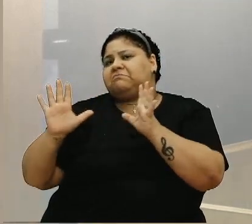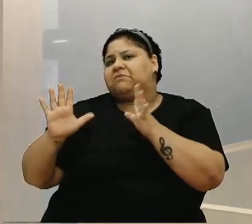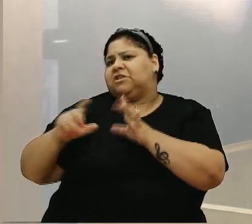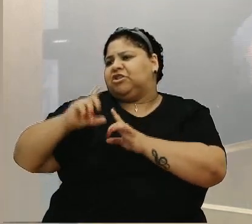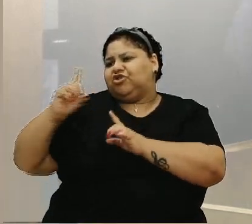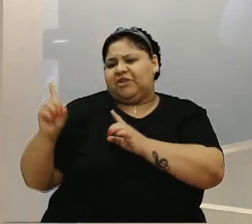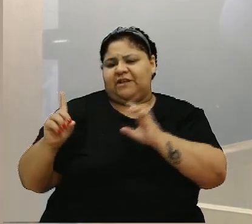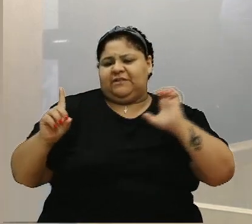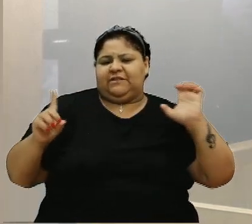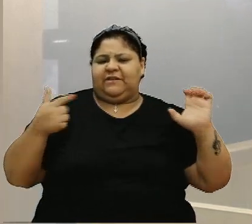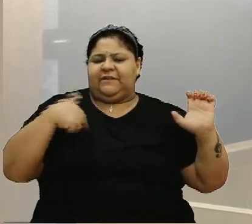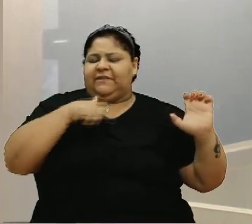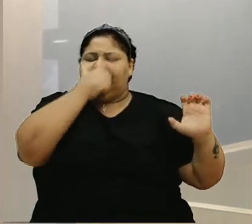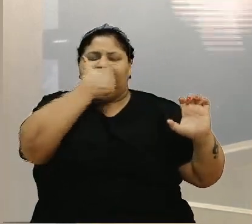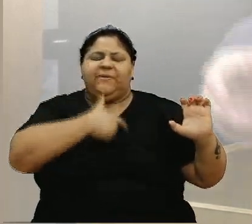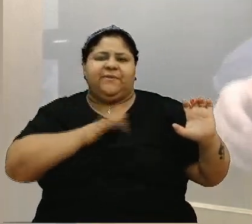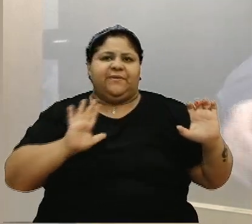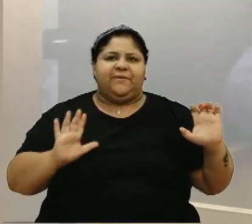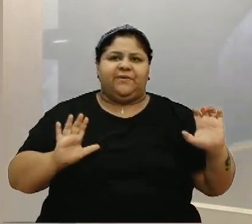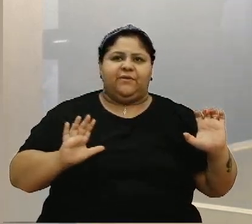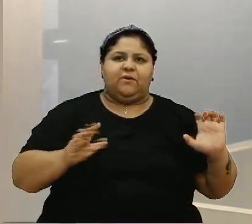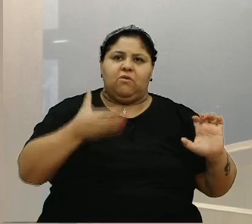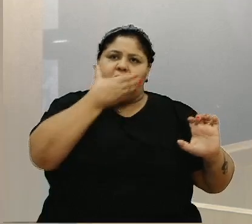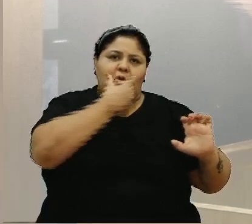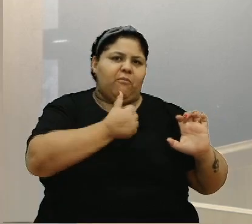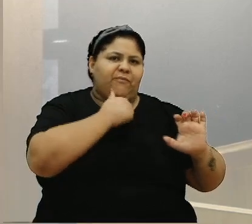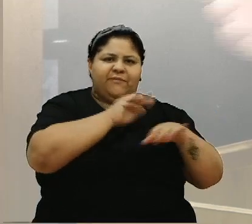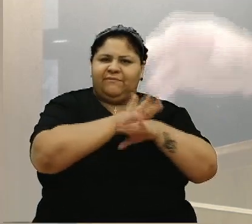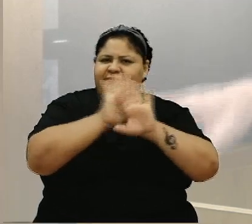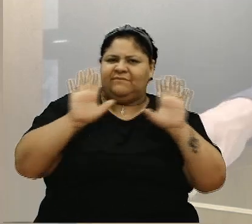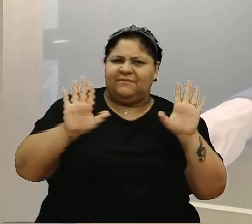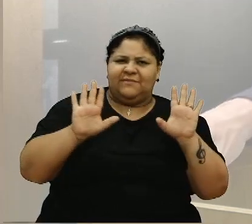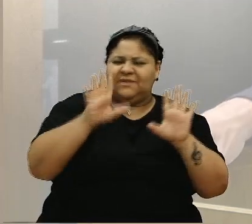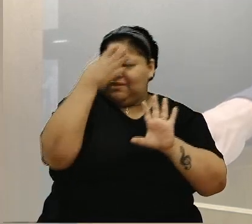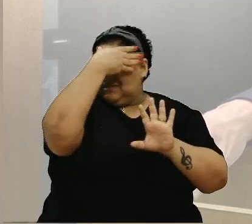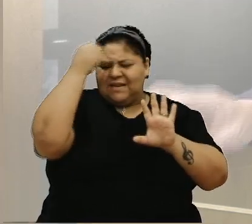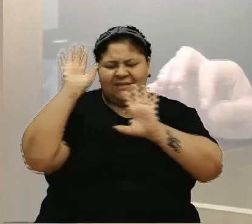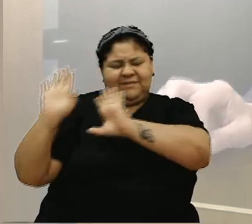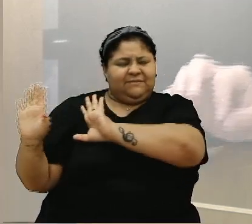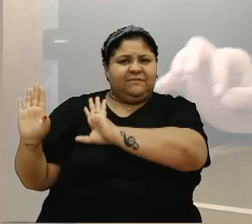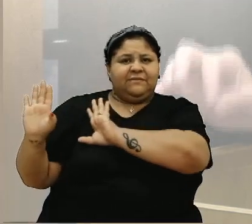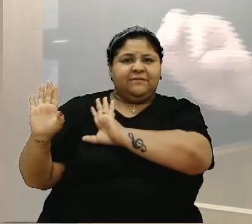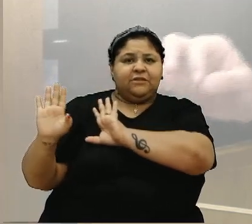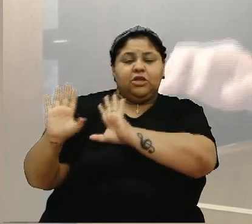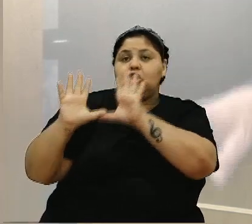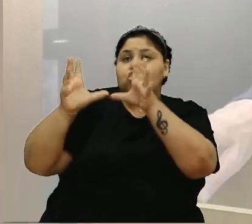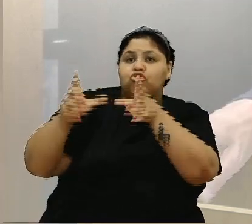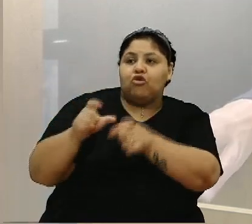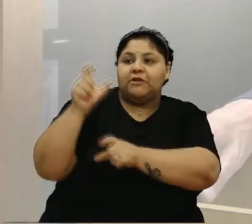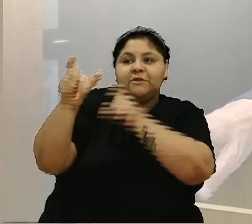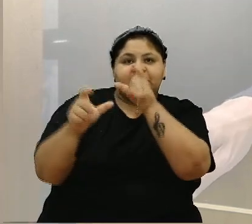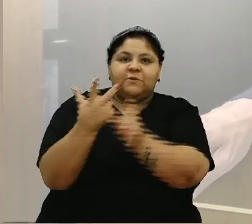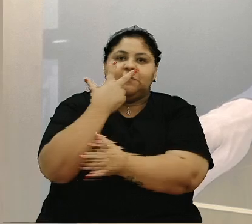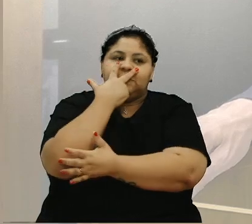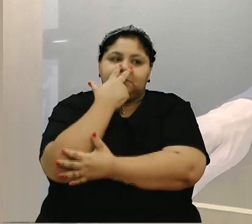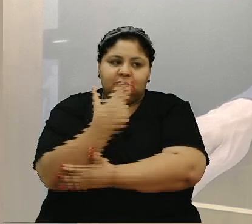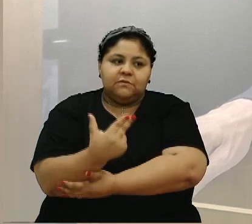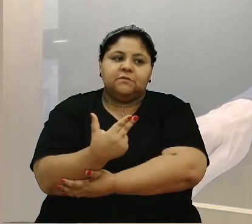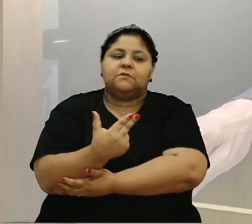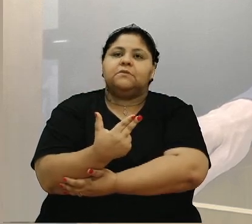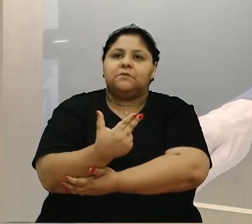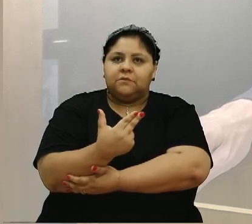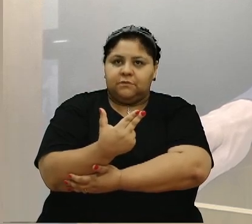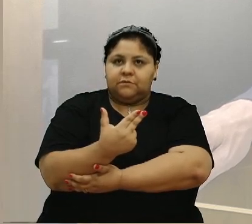direita, esquerda, eu sou homem, tu é mulher, e não importa. São todos seres humanos iguais, que